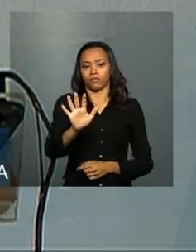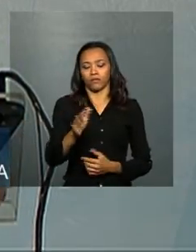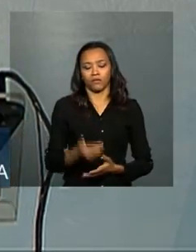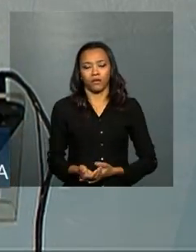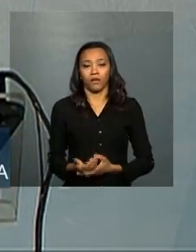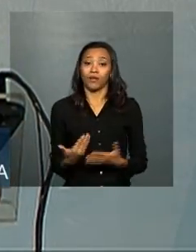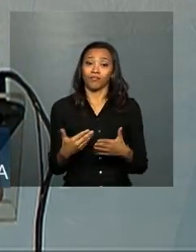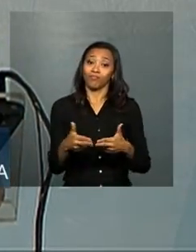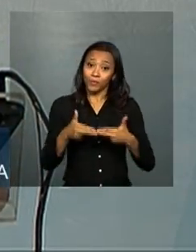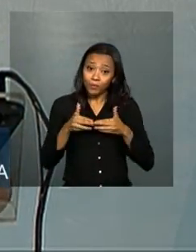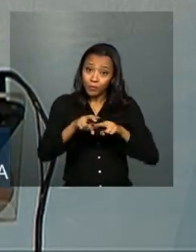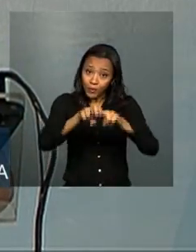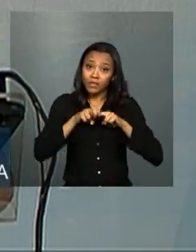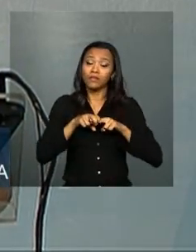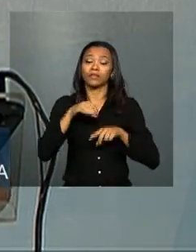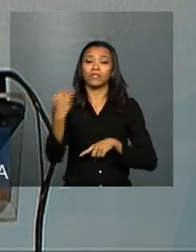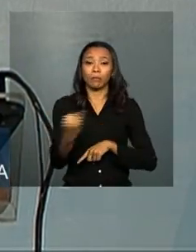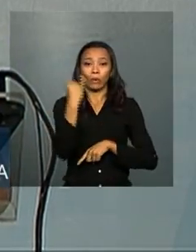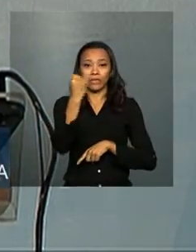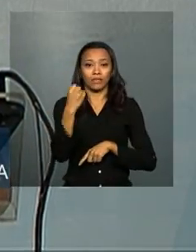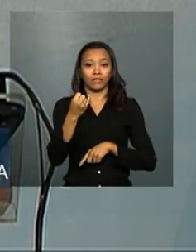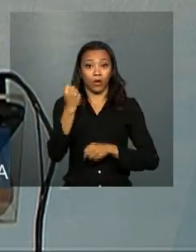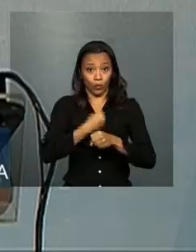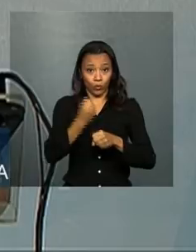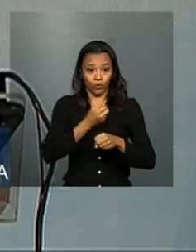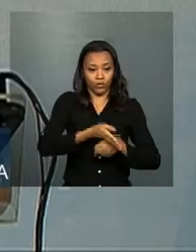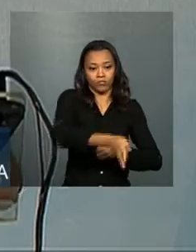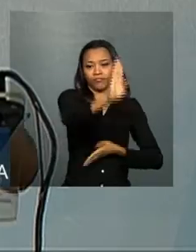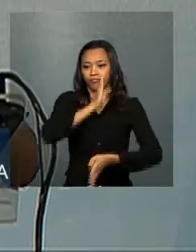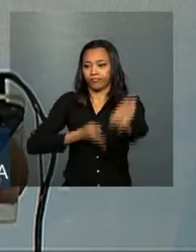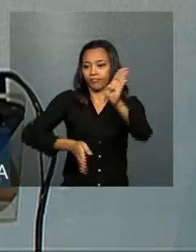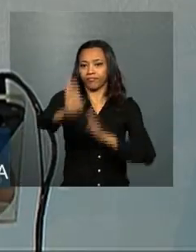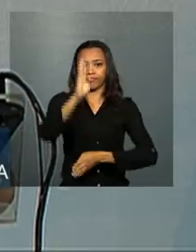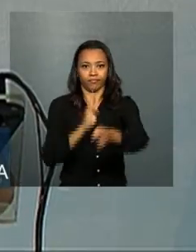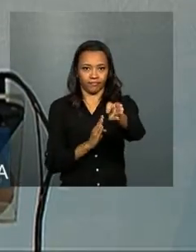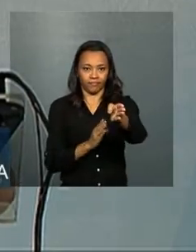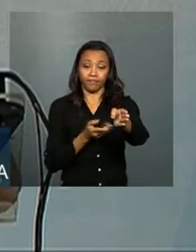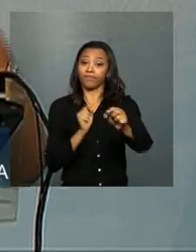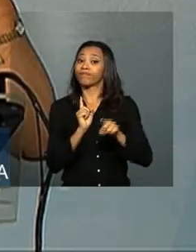a importância dessas rodovias, tanto a que liga,